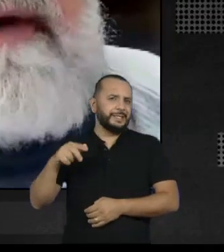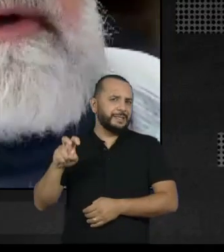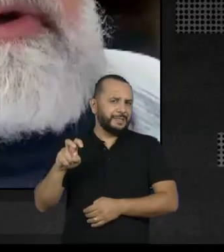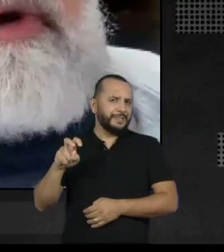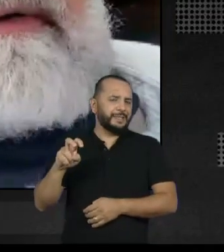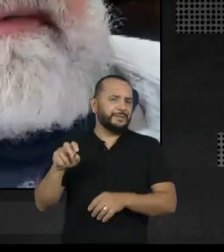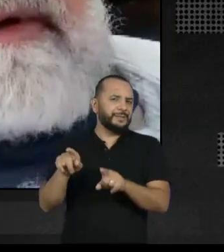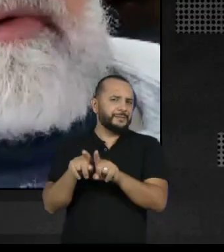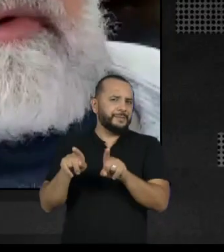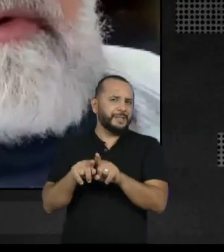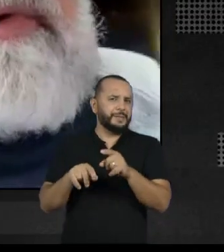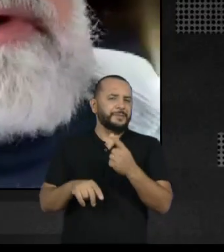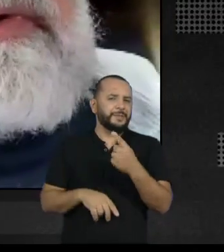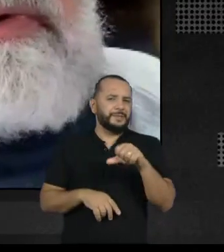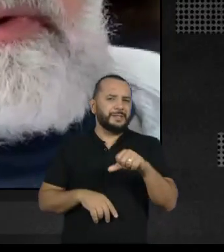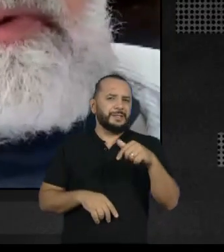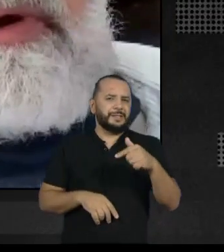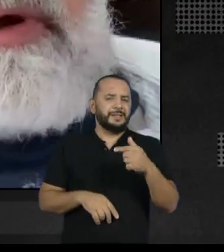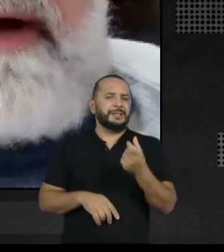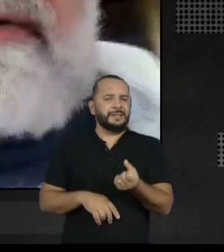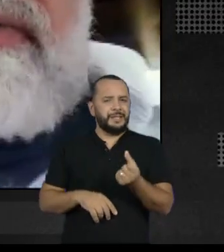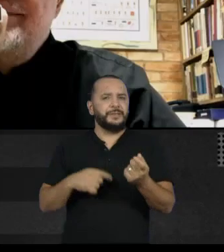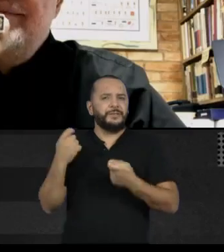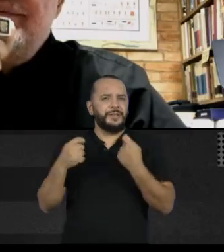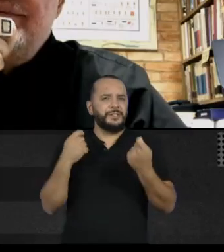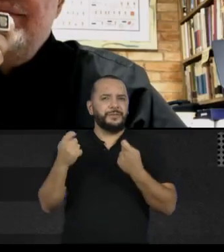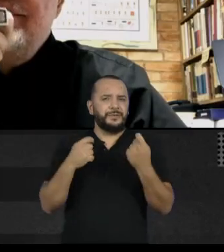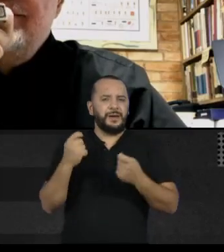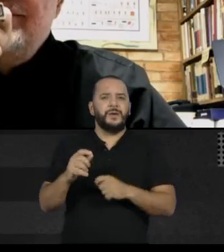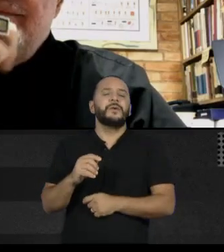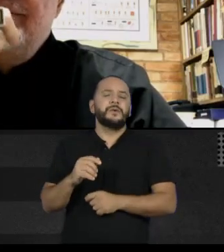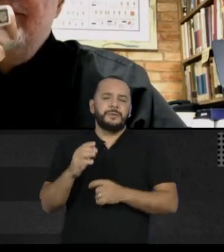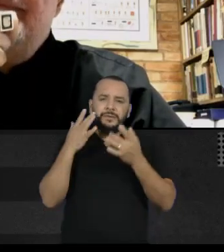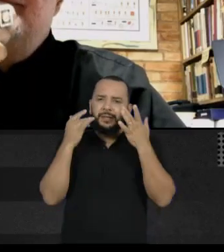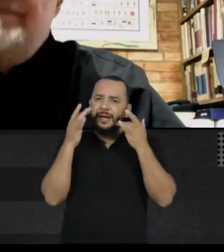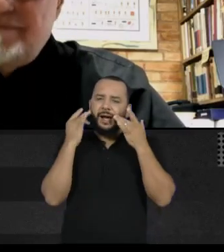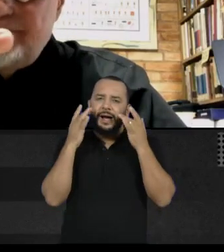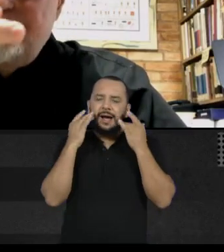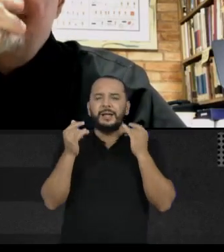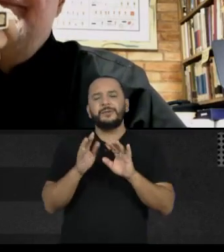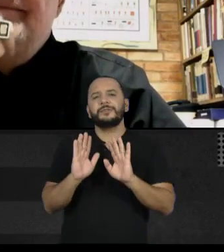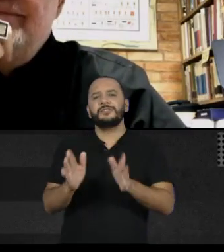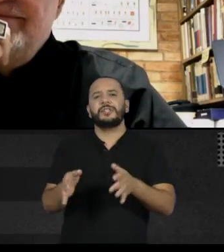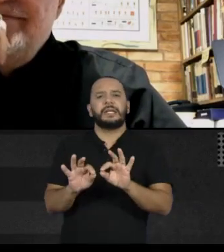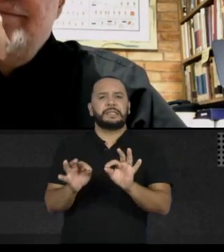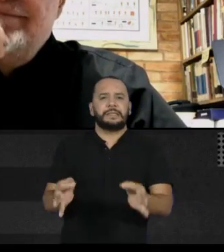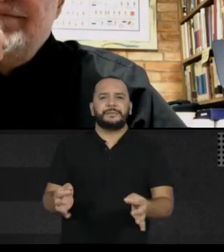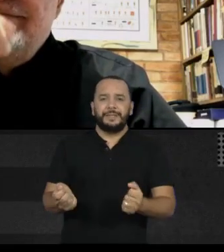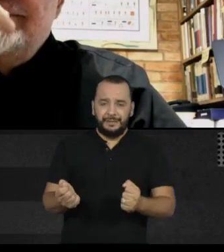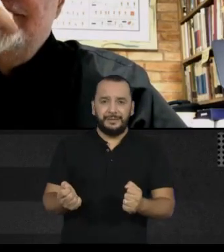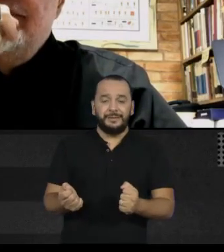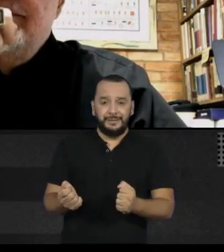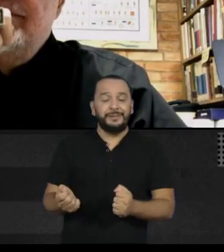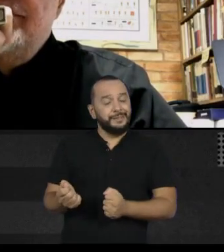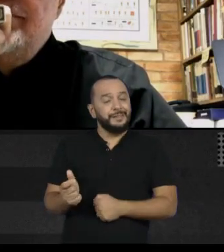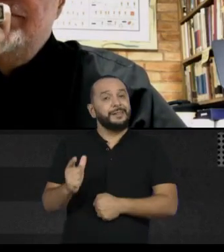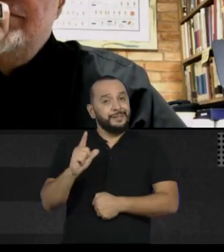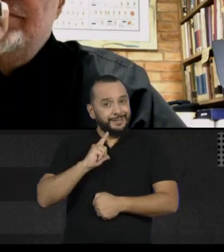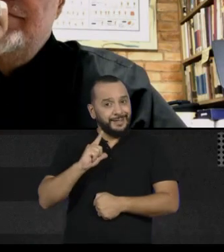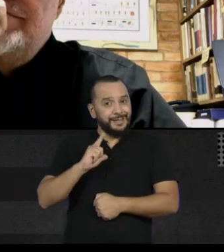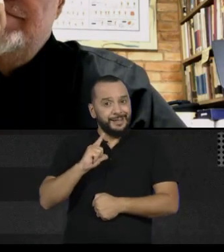Boi Voador. Ao longo da minha vida, Ulisses esteve presente na sua maior parte. A gente se conheceu em